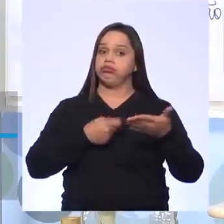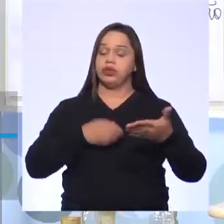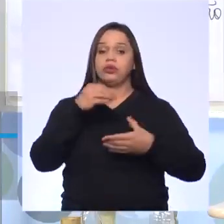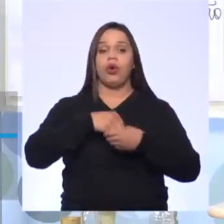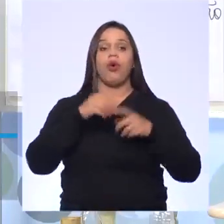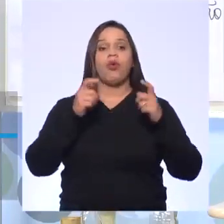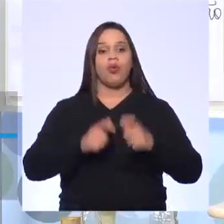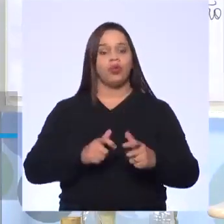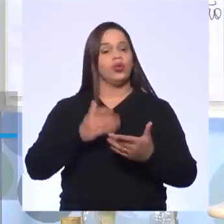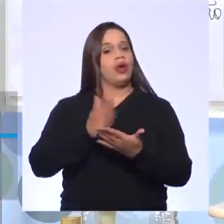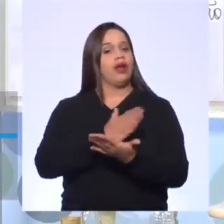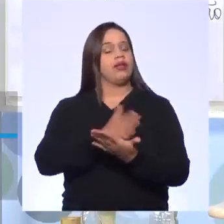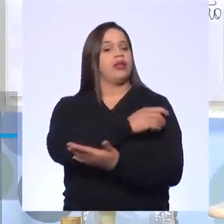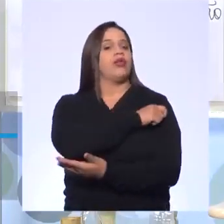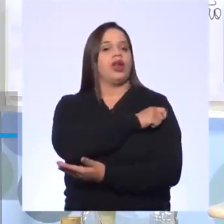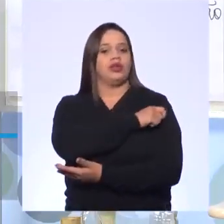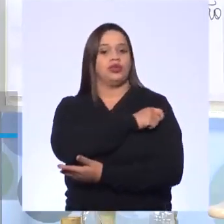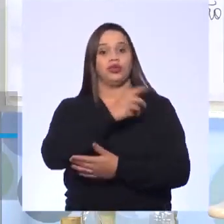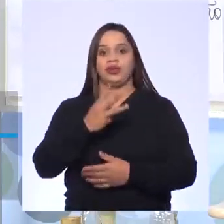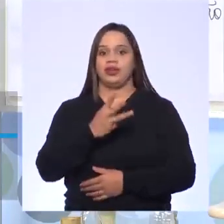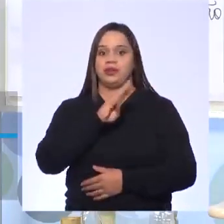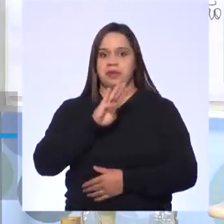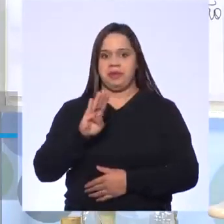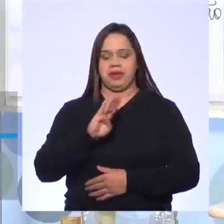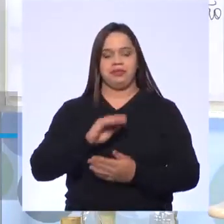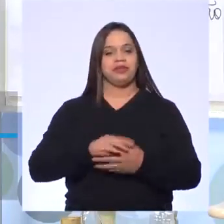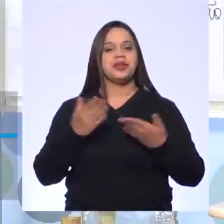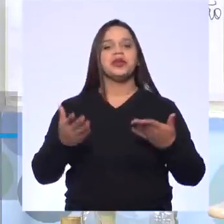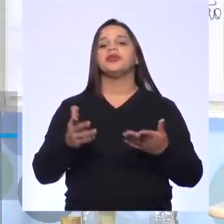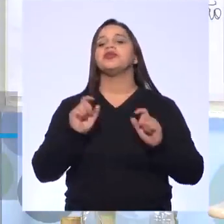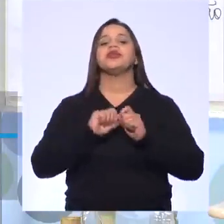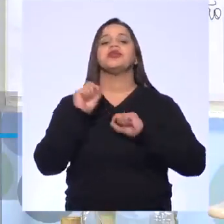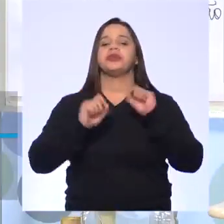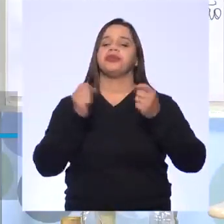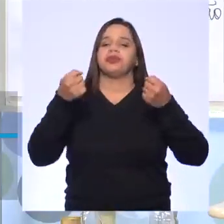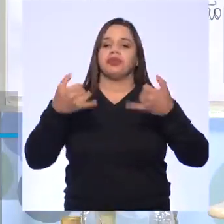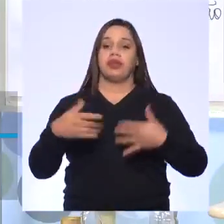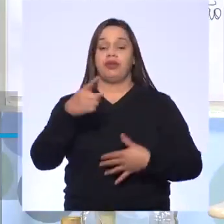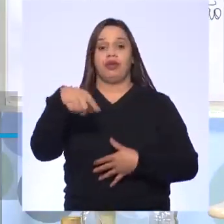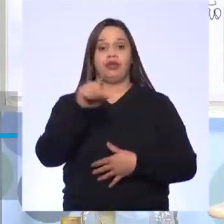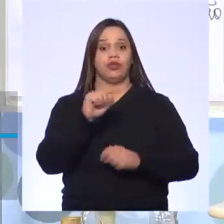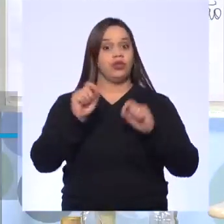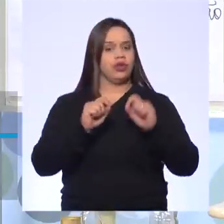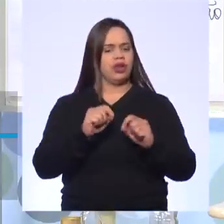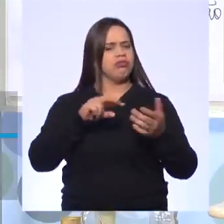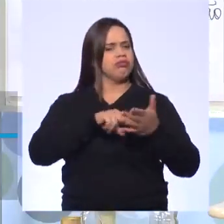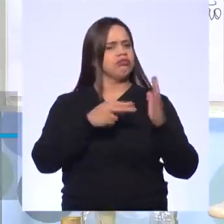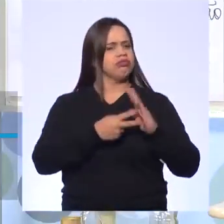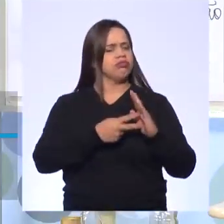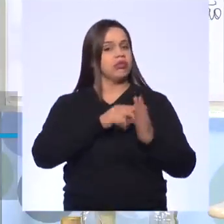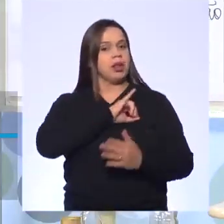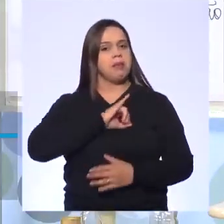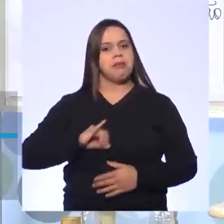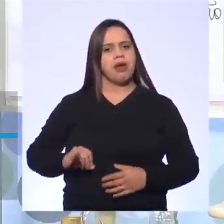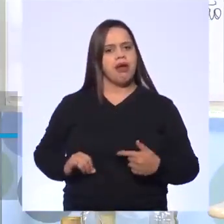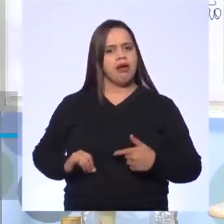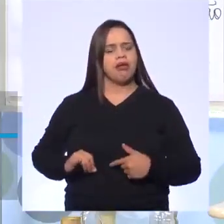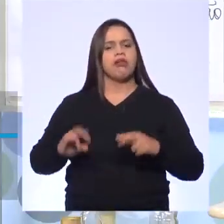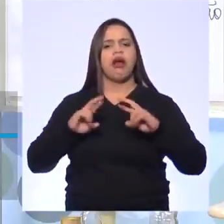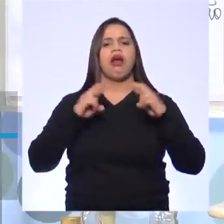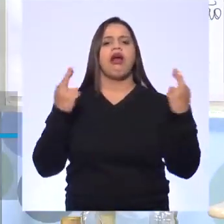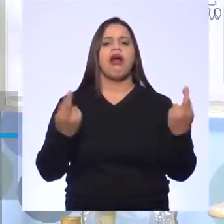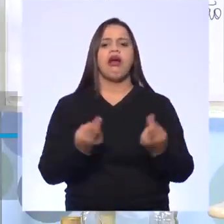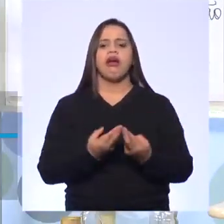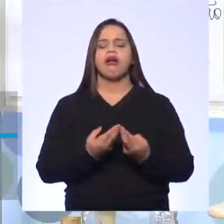aluno do terceiro bimestre. Então, assim, eu vou explicar para vocês agora a noção de império, o que é um império, o que é um reino,